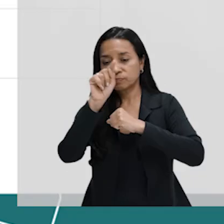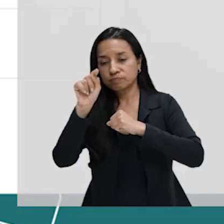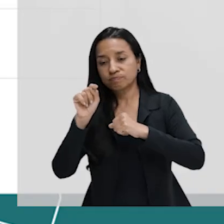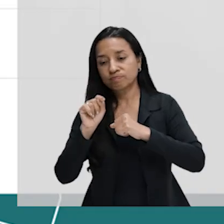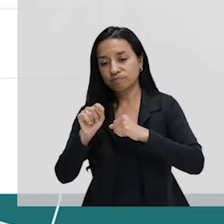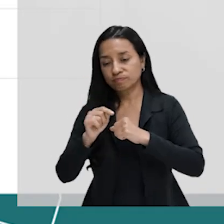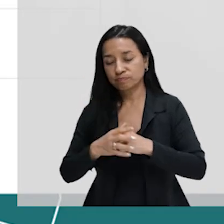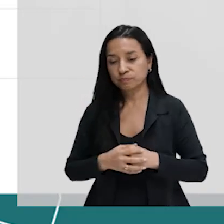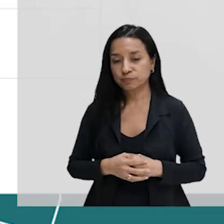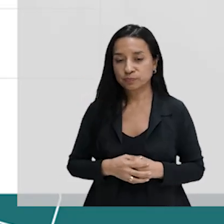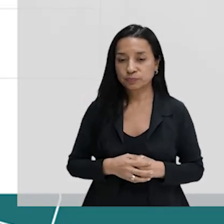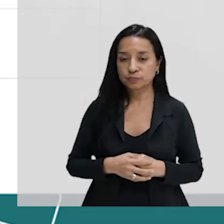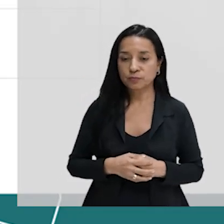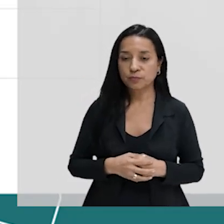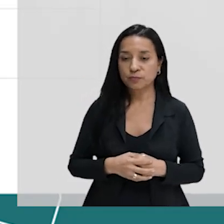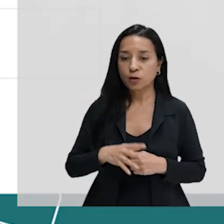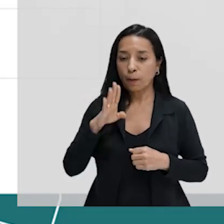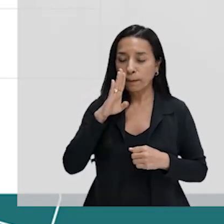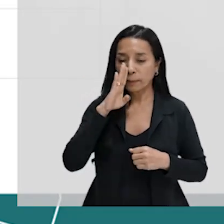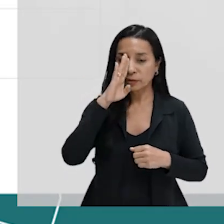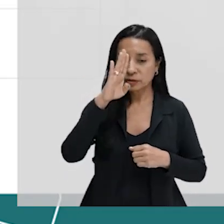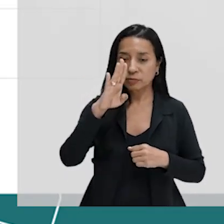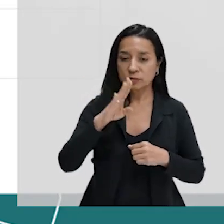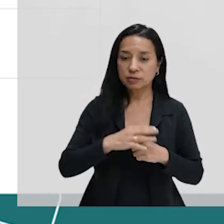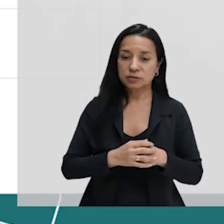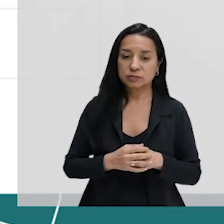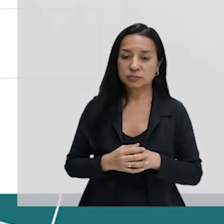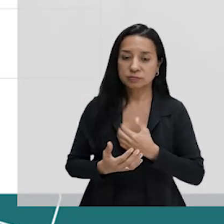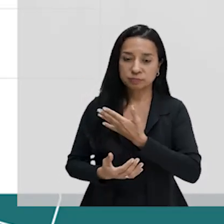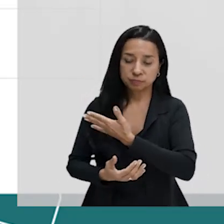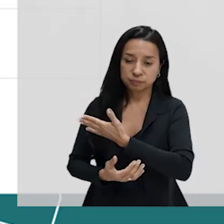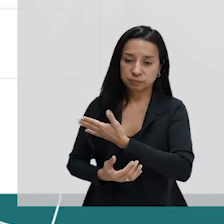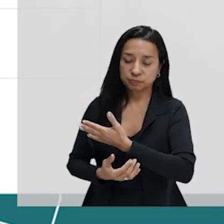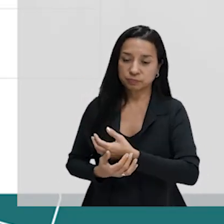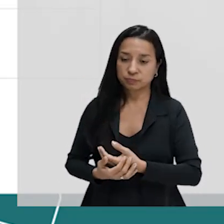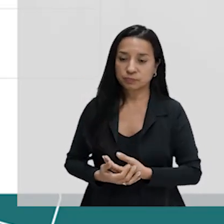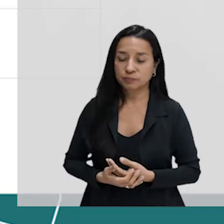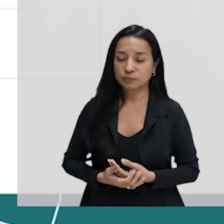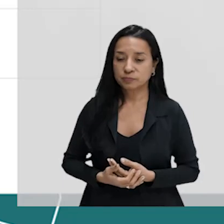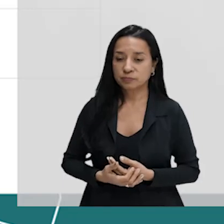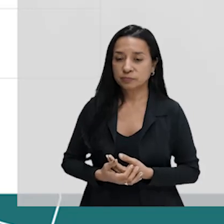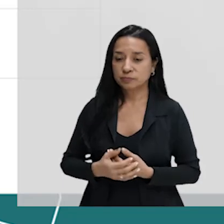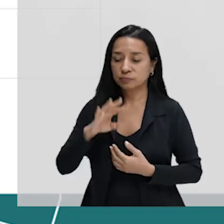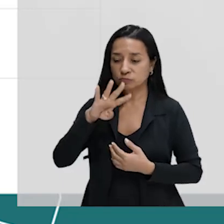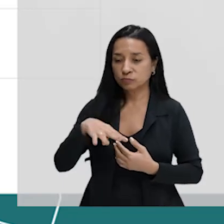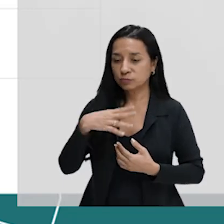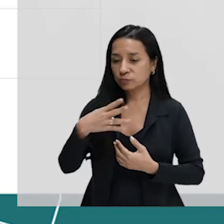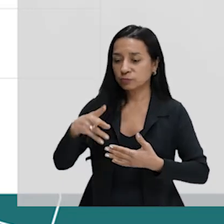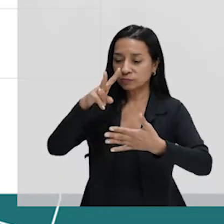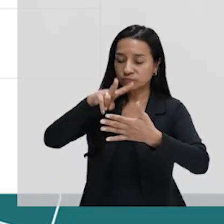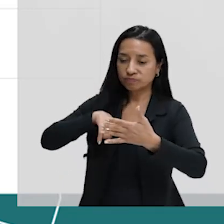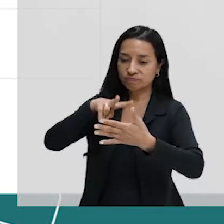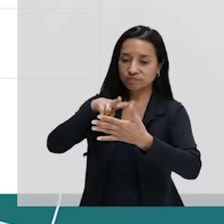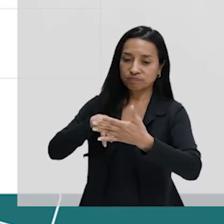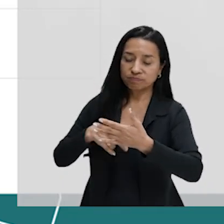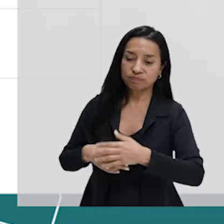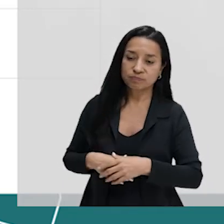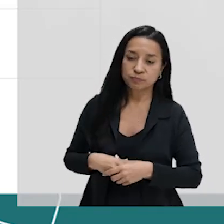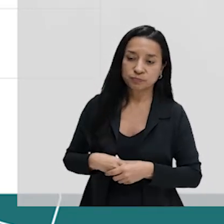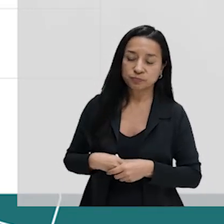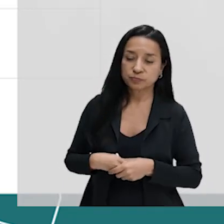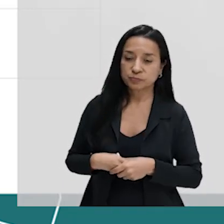pronomes interrogativos, né? Os principais: qual, quais, quanto, quantos,